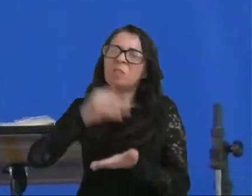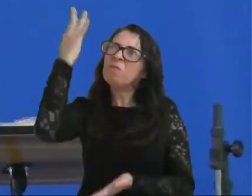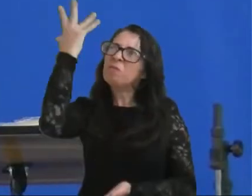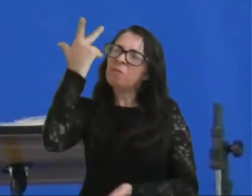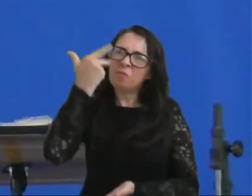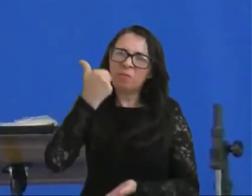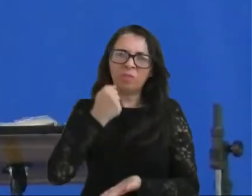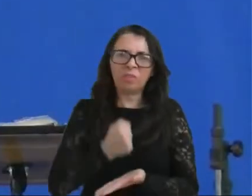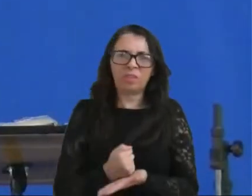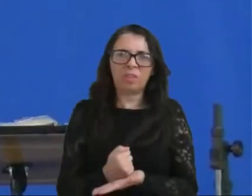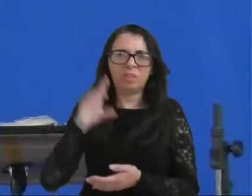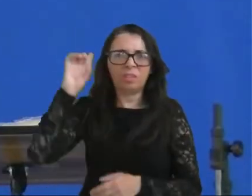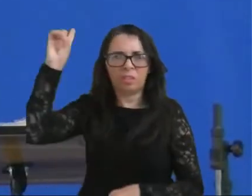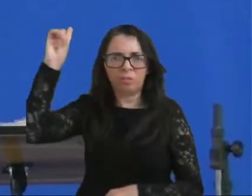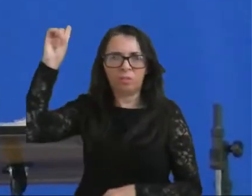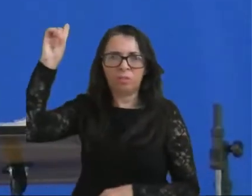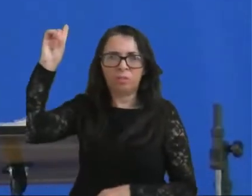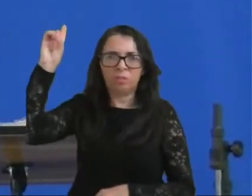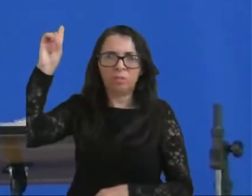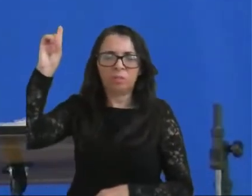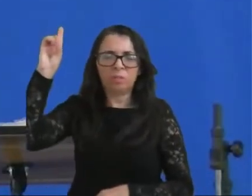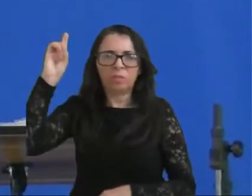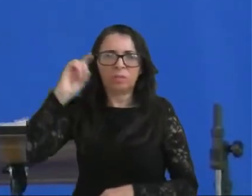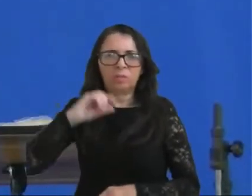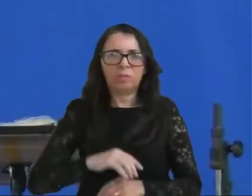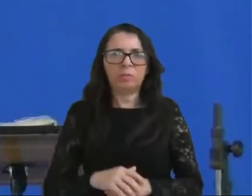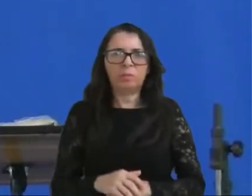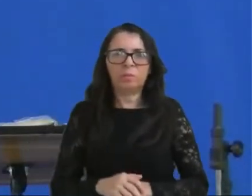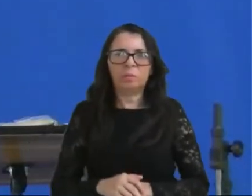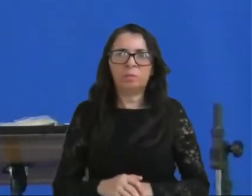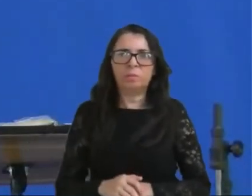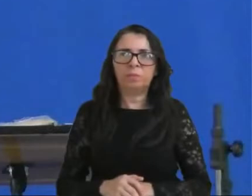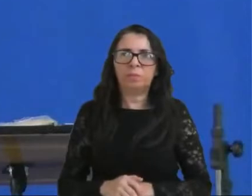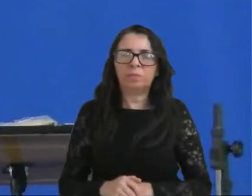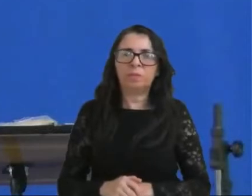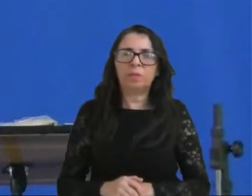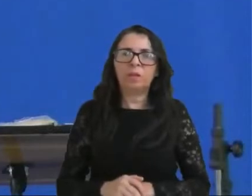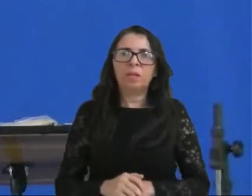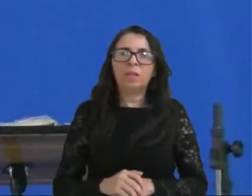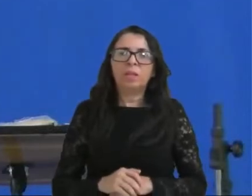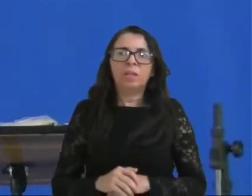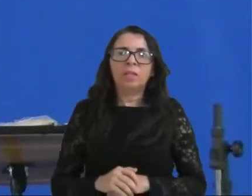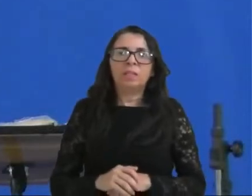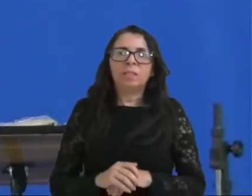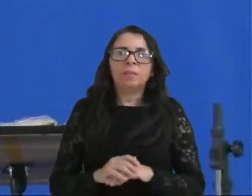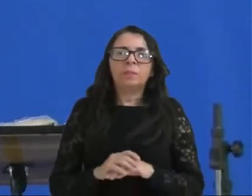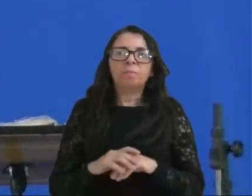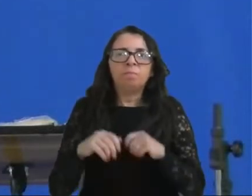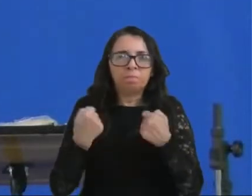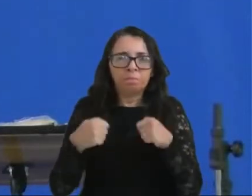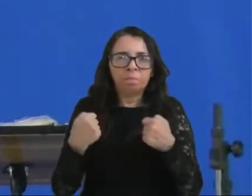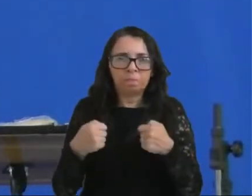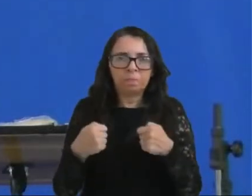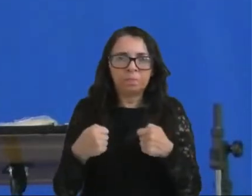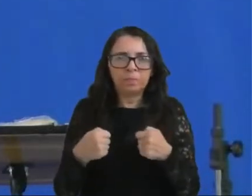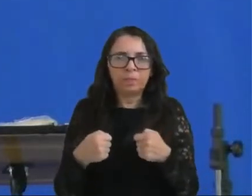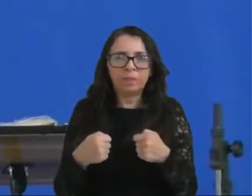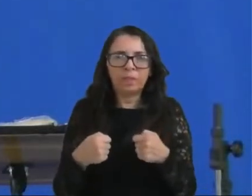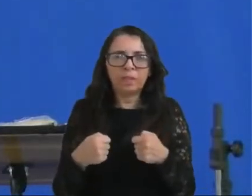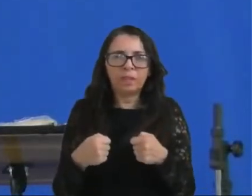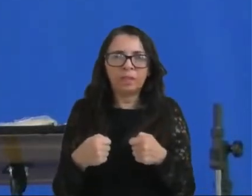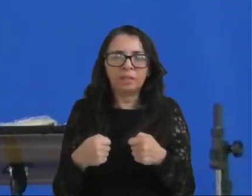sacrificadas aos ídolos, oferecidas pelos nicolaítas. Você tem rejeitado os